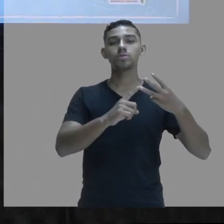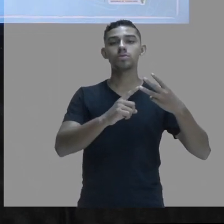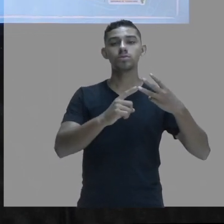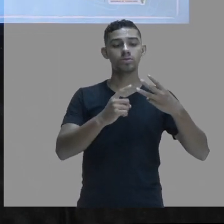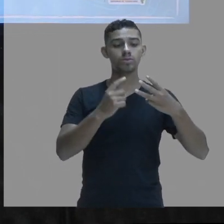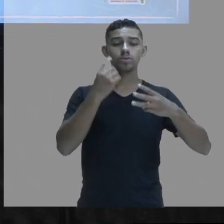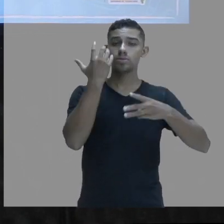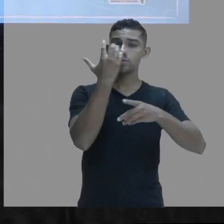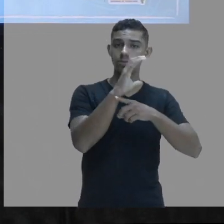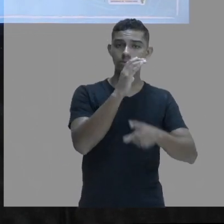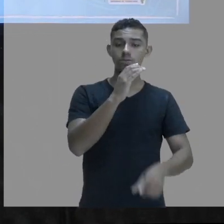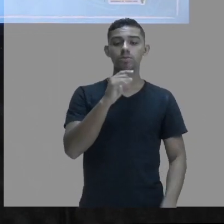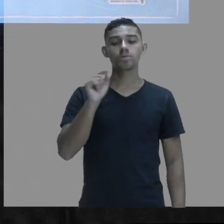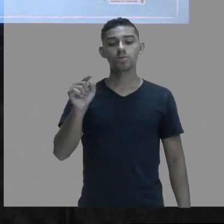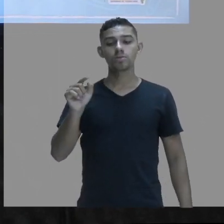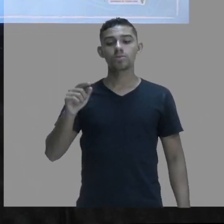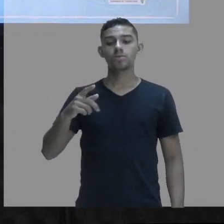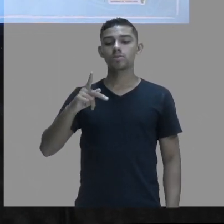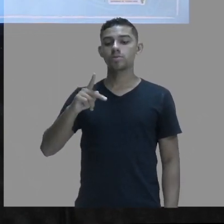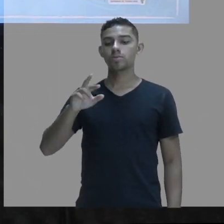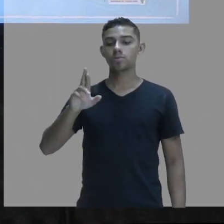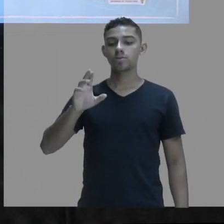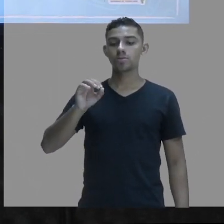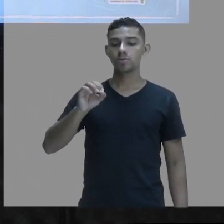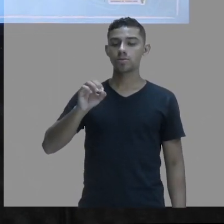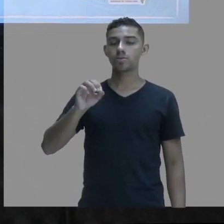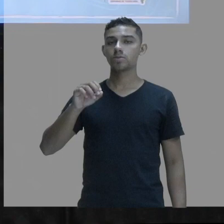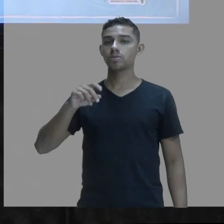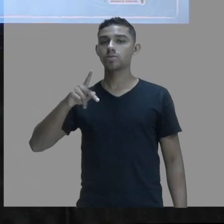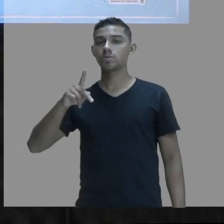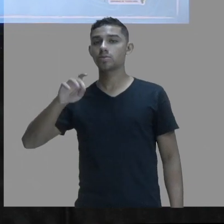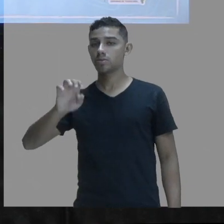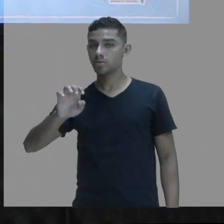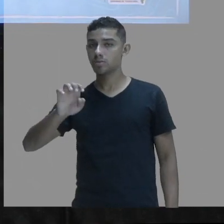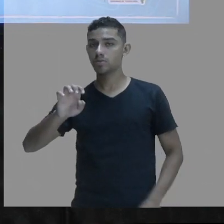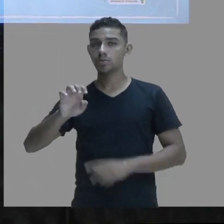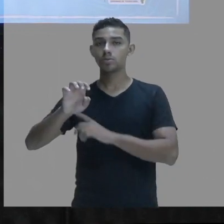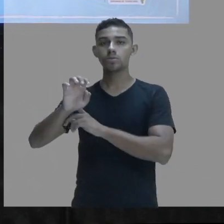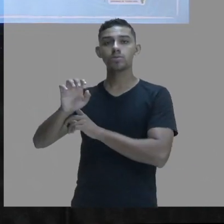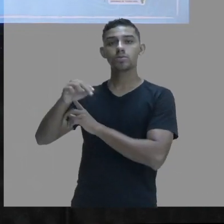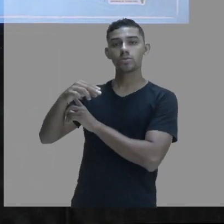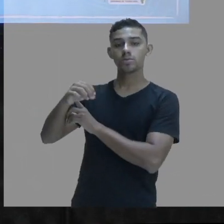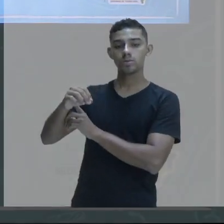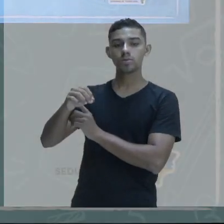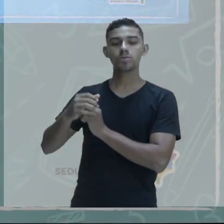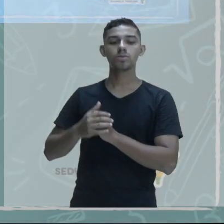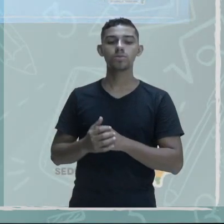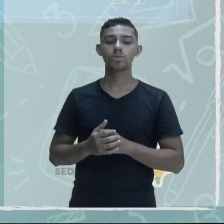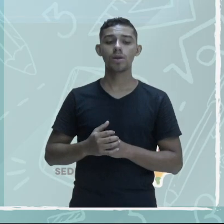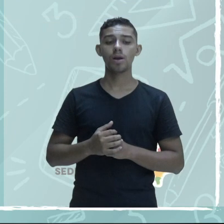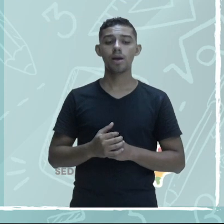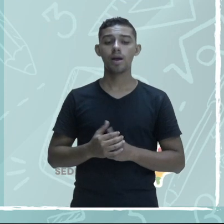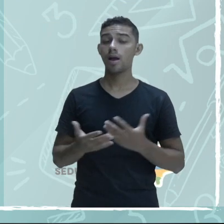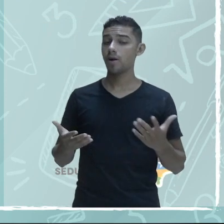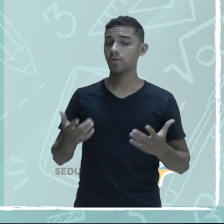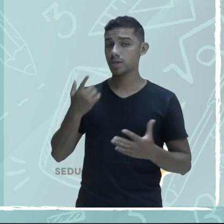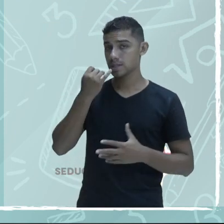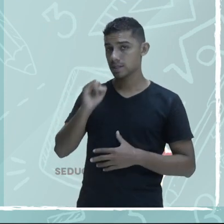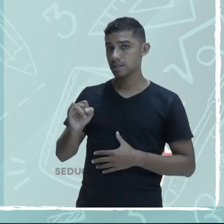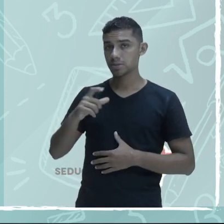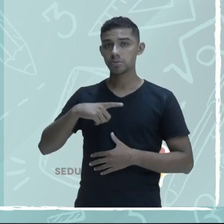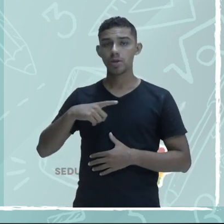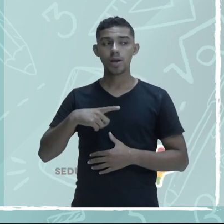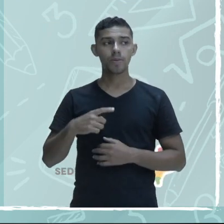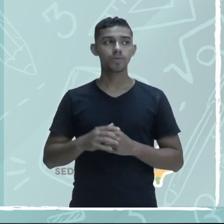mais a terminação eno, propeno. Agora, se eu tenho um alceno